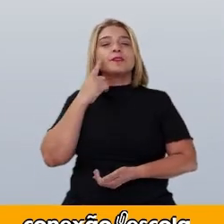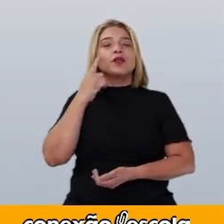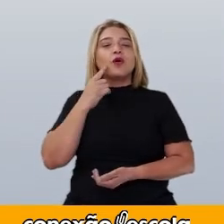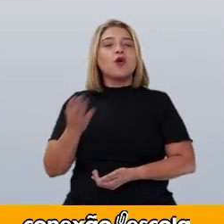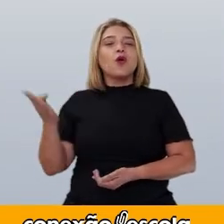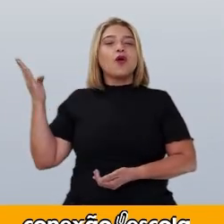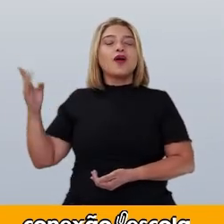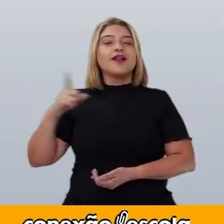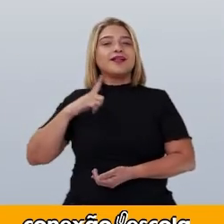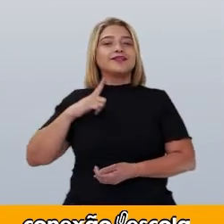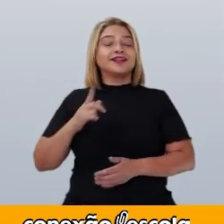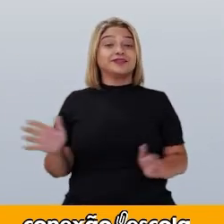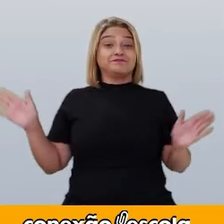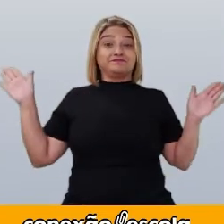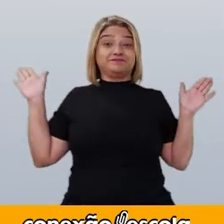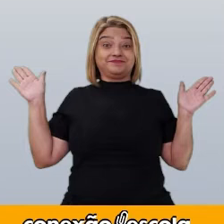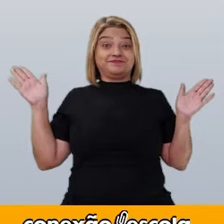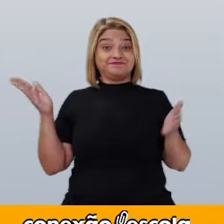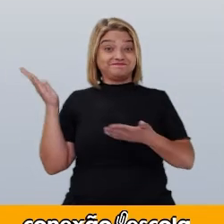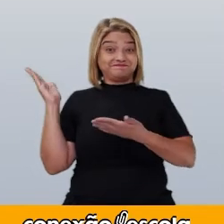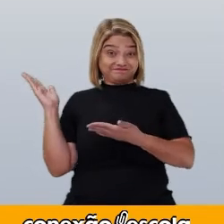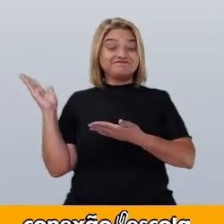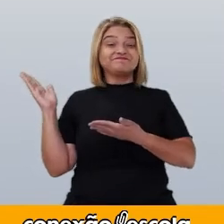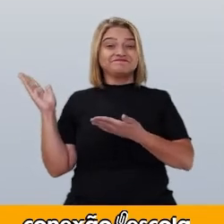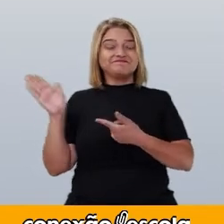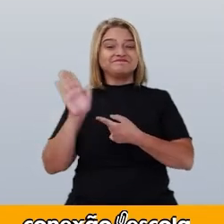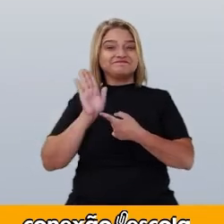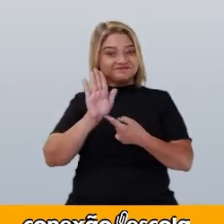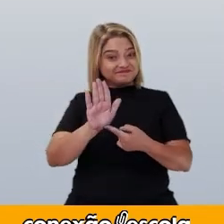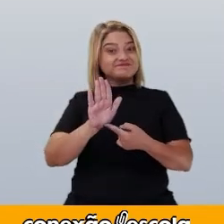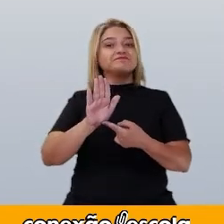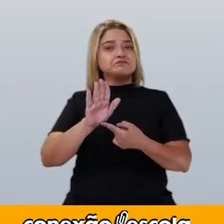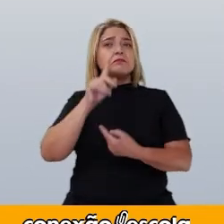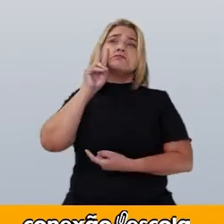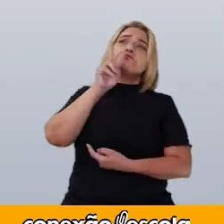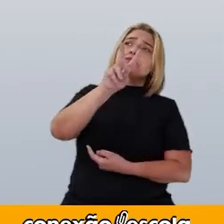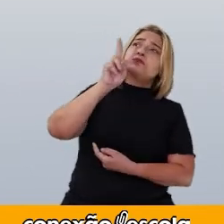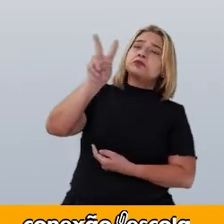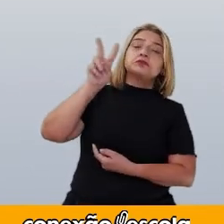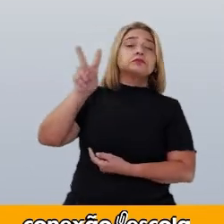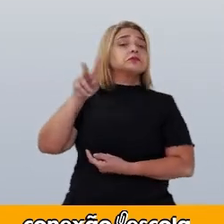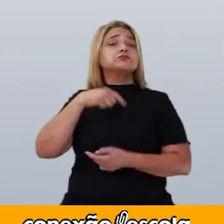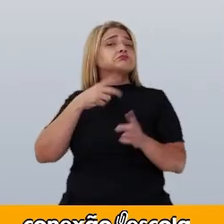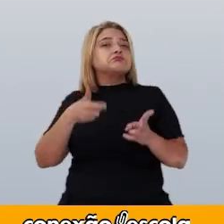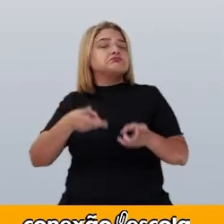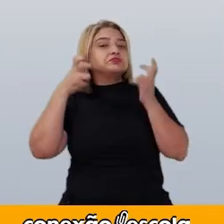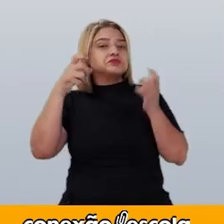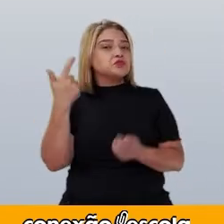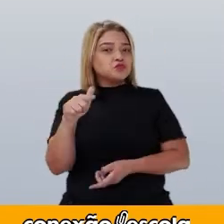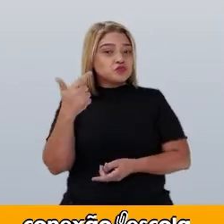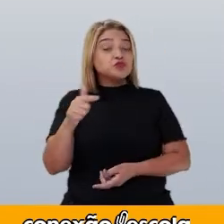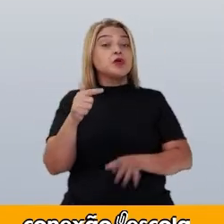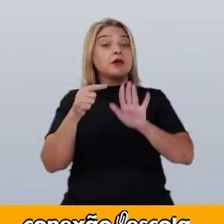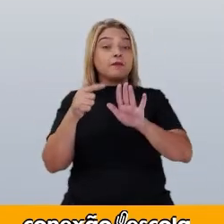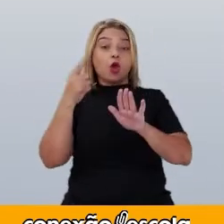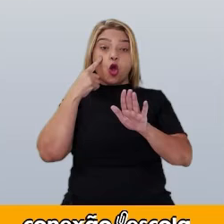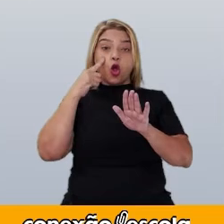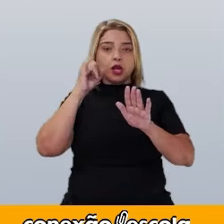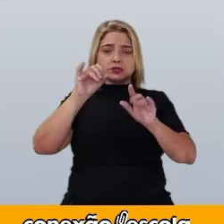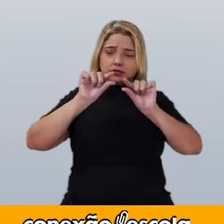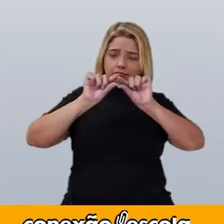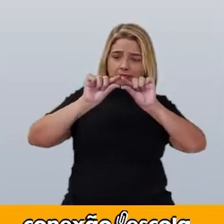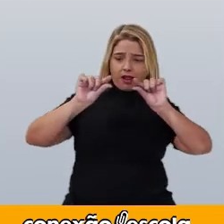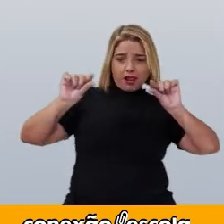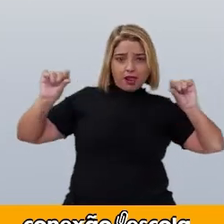As aberturas, muitas vezes, já passou despercebido. Mas em uma